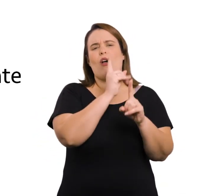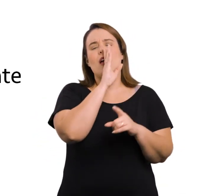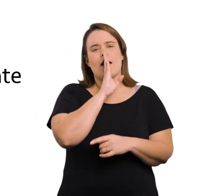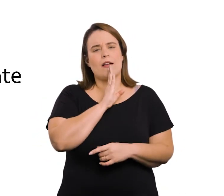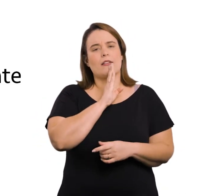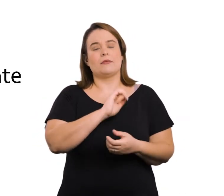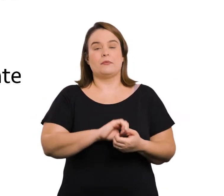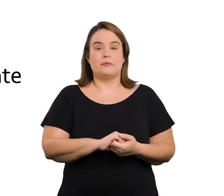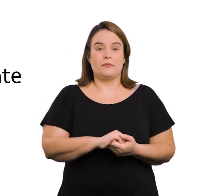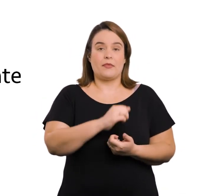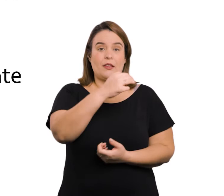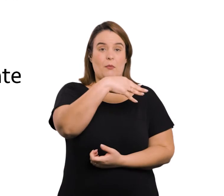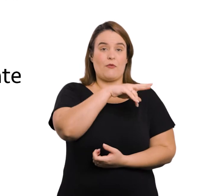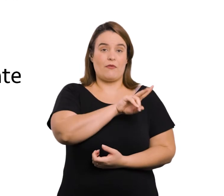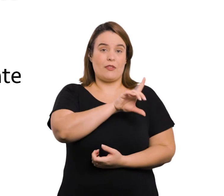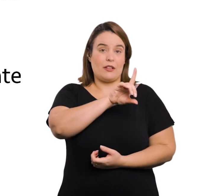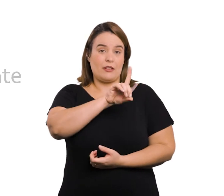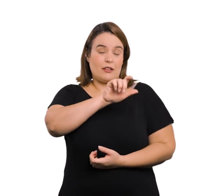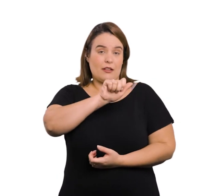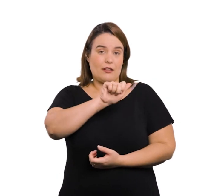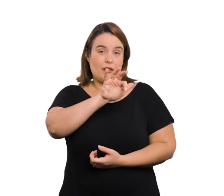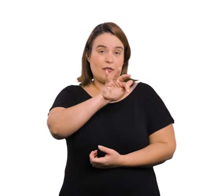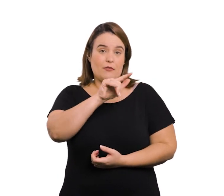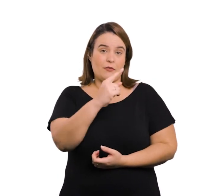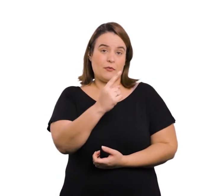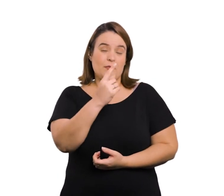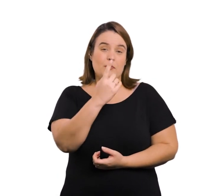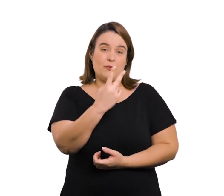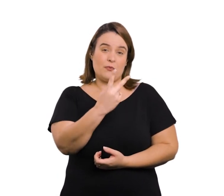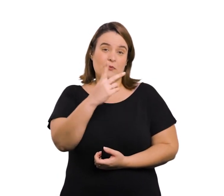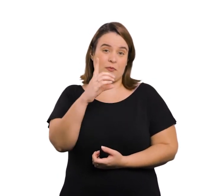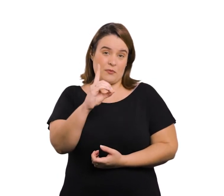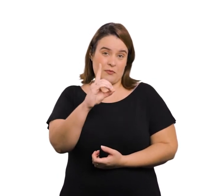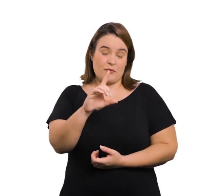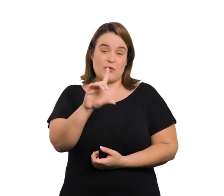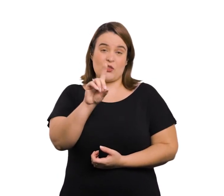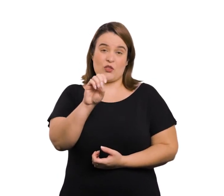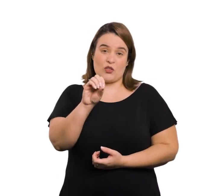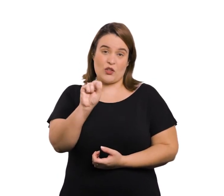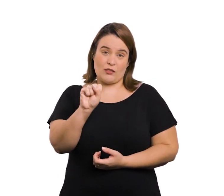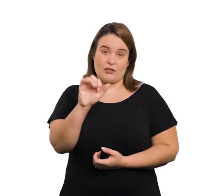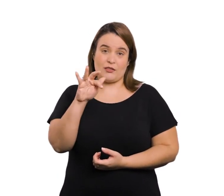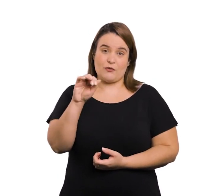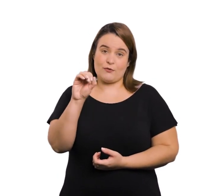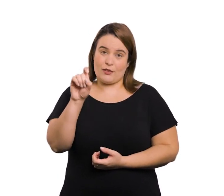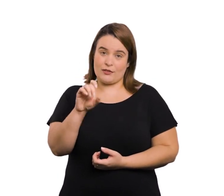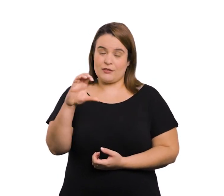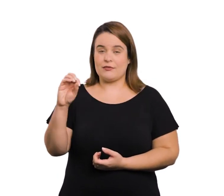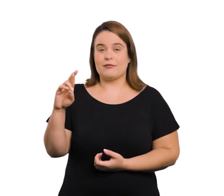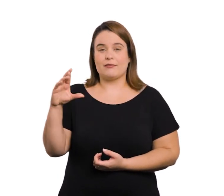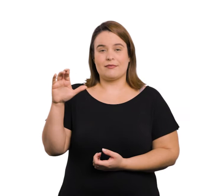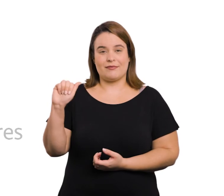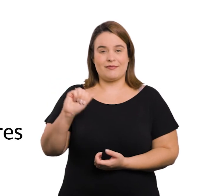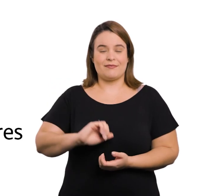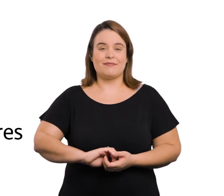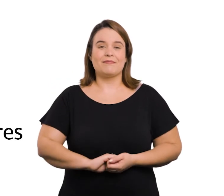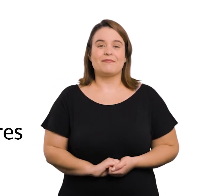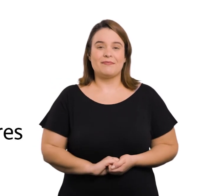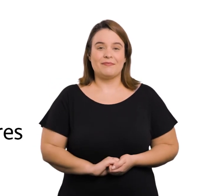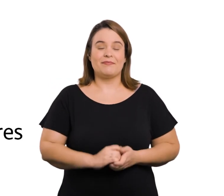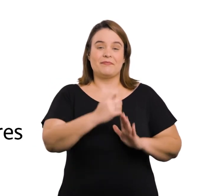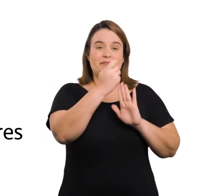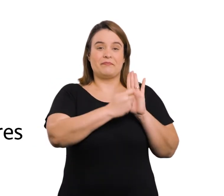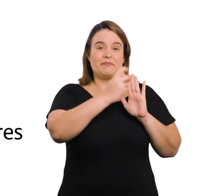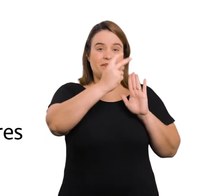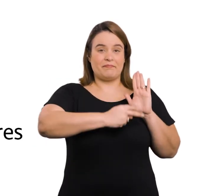gratuitos facilmente encontrados na web: NVDA, F123, DOSVox e Orca.